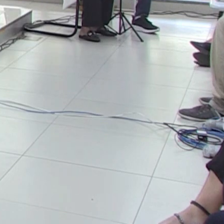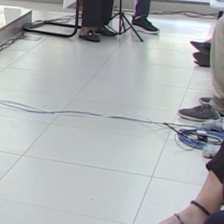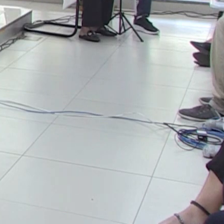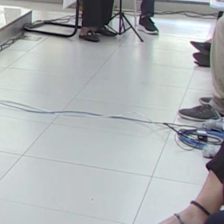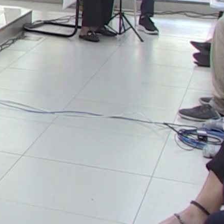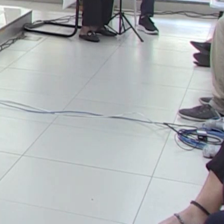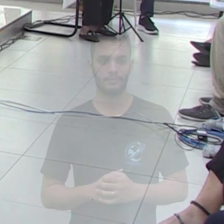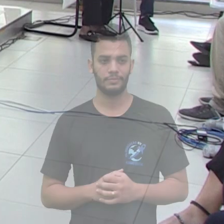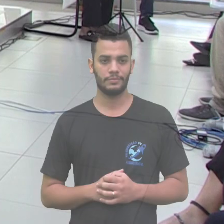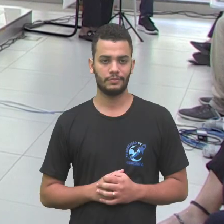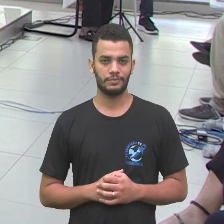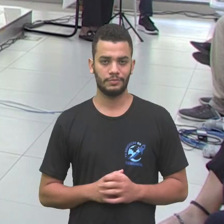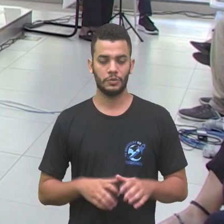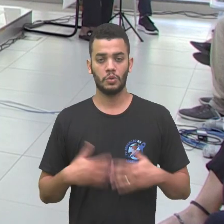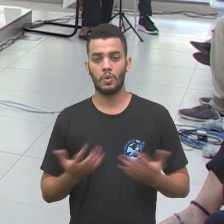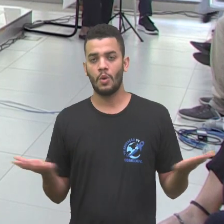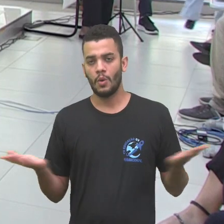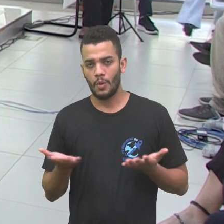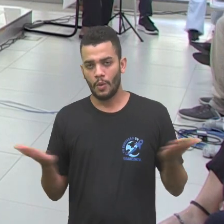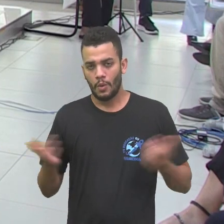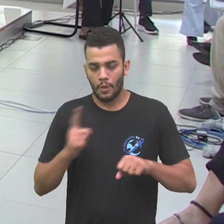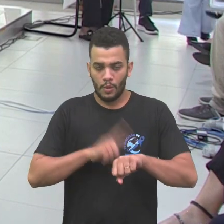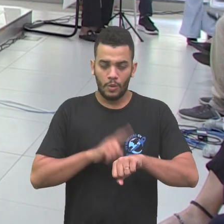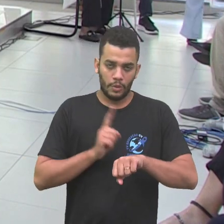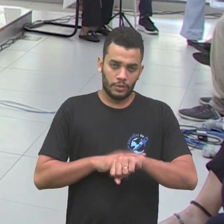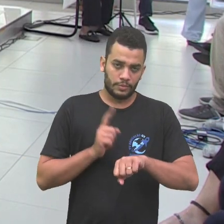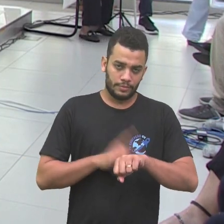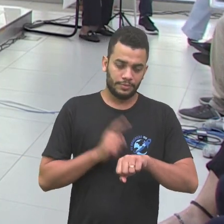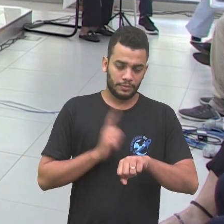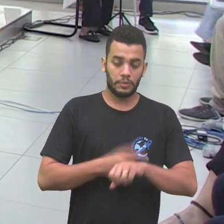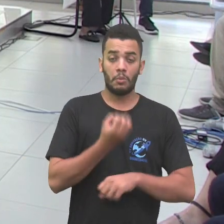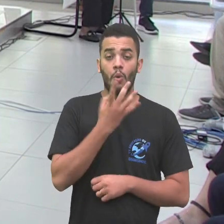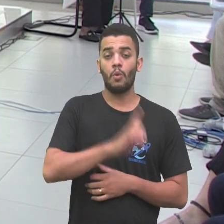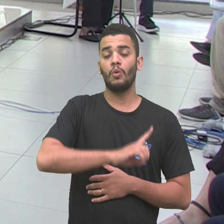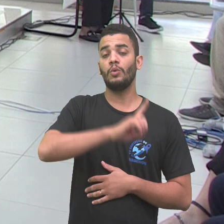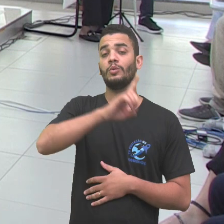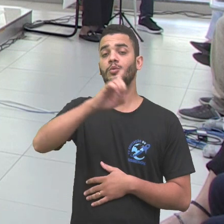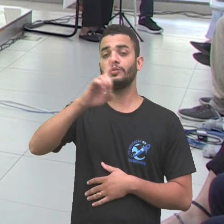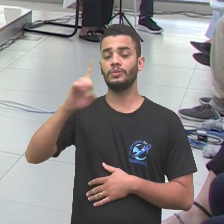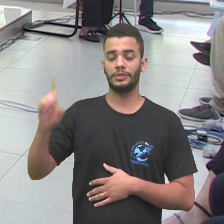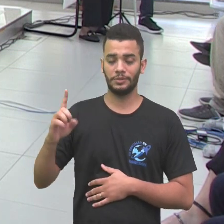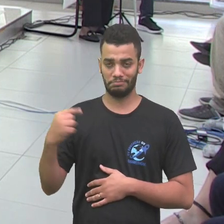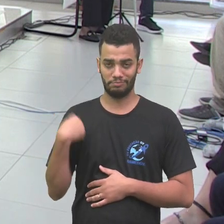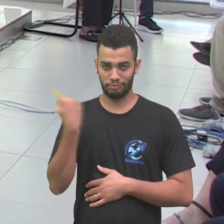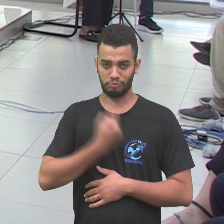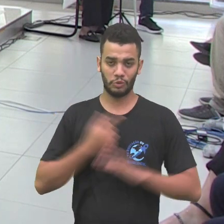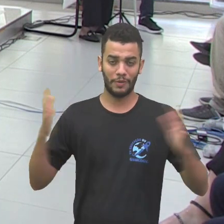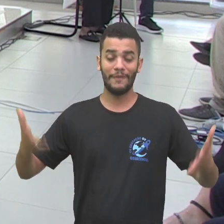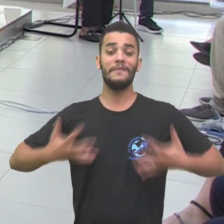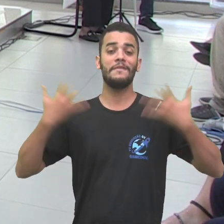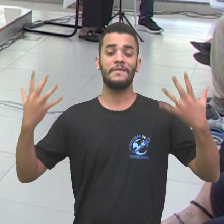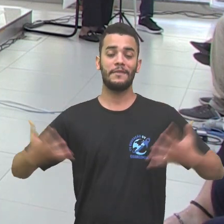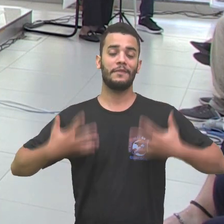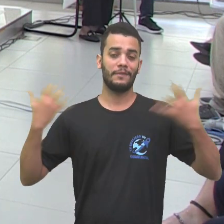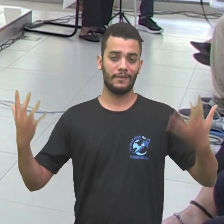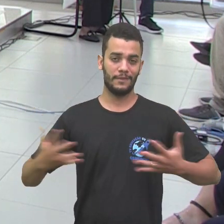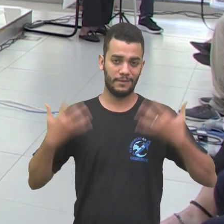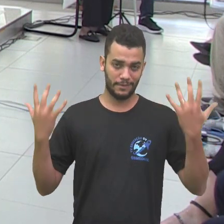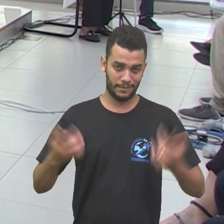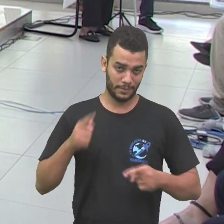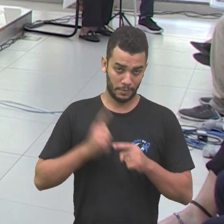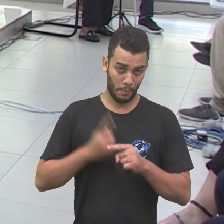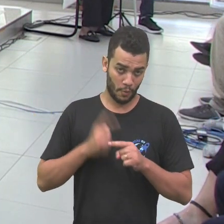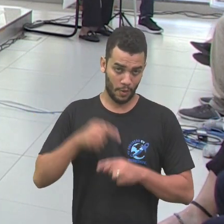Então, quero, né, dar mais uma vez um bom dia a todos vocês e dizer que é com muita alegria que a Prefeitura de Valadares, por meio da